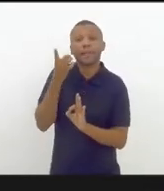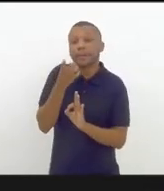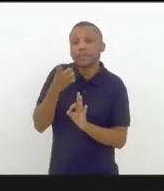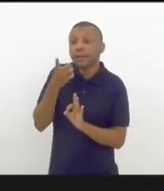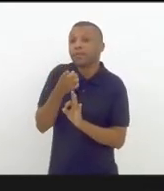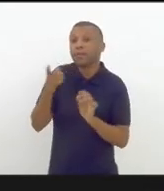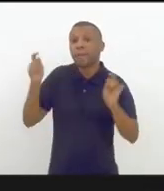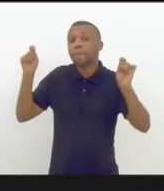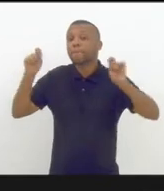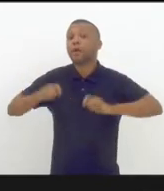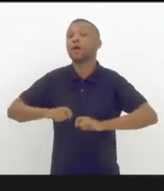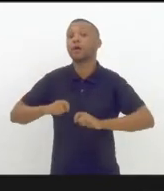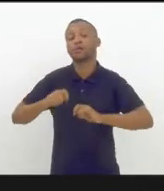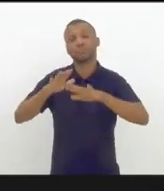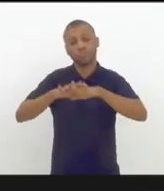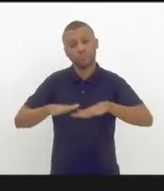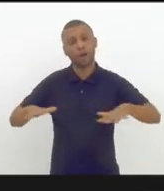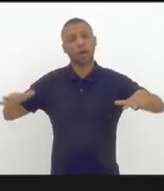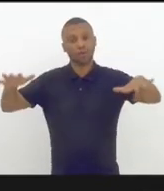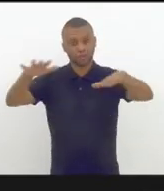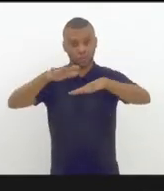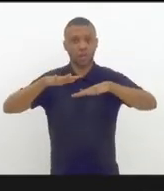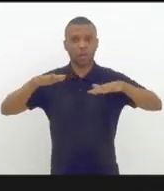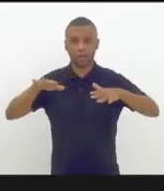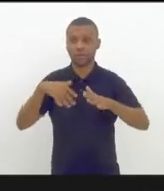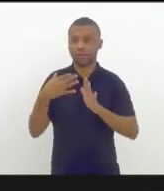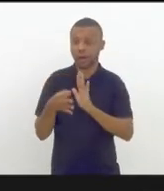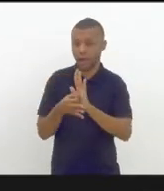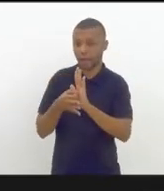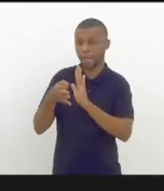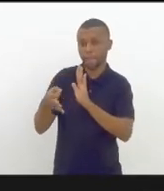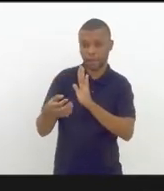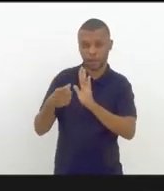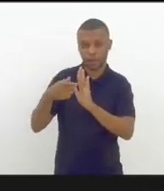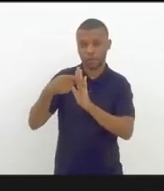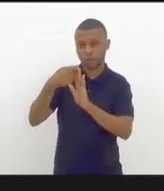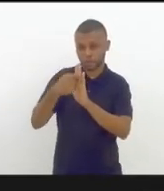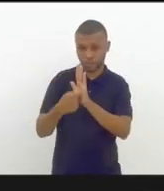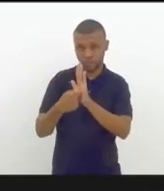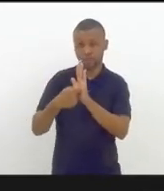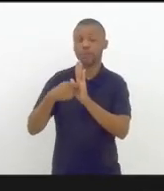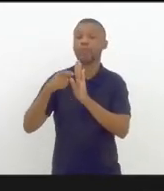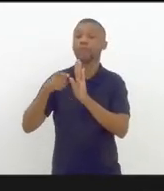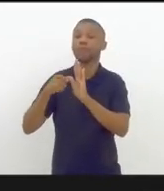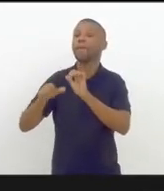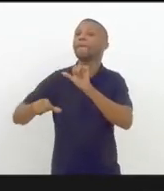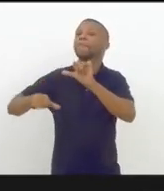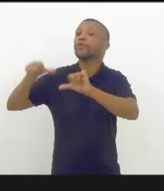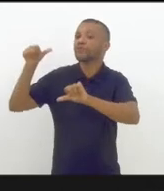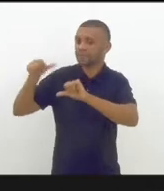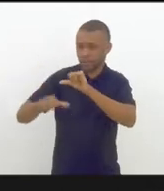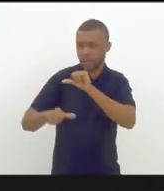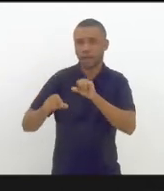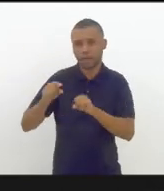possível abrangente. Então, a emenda foi modificada com a emenda